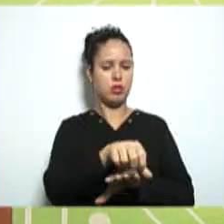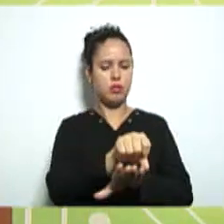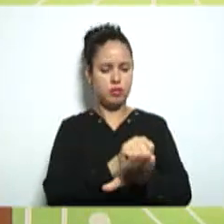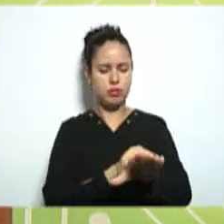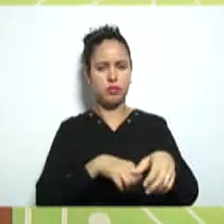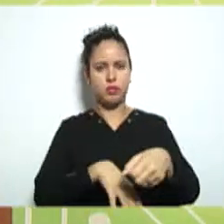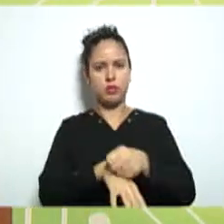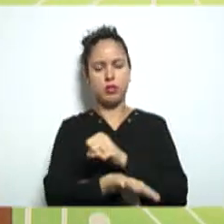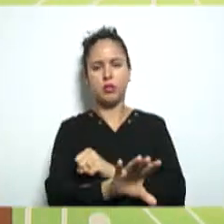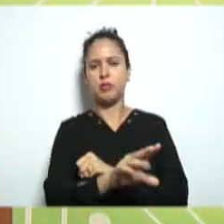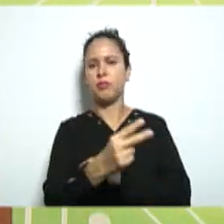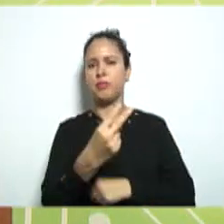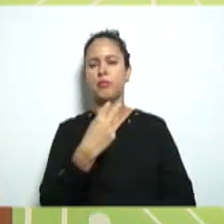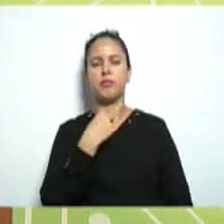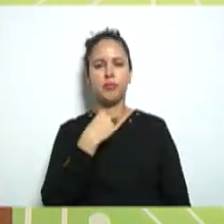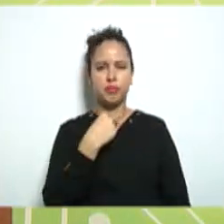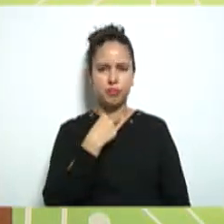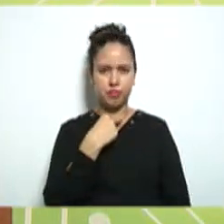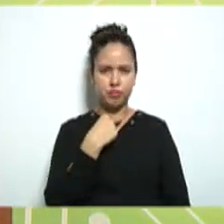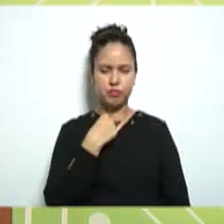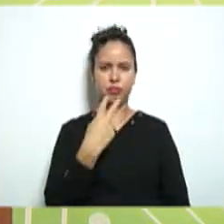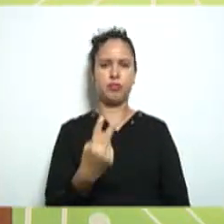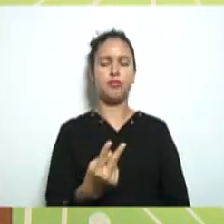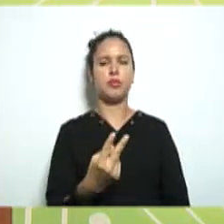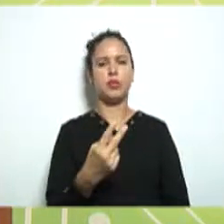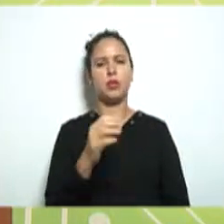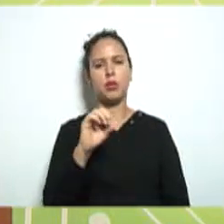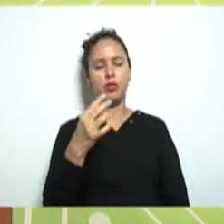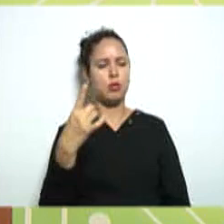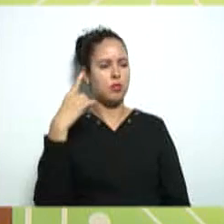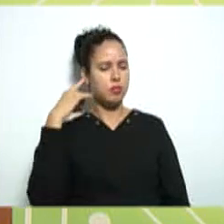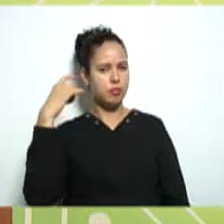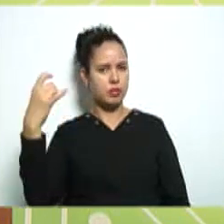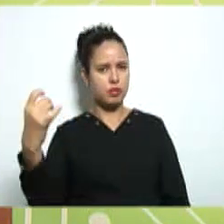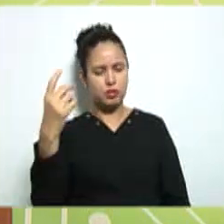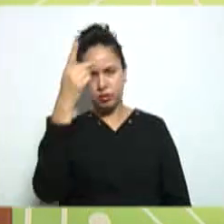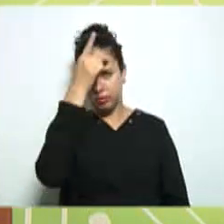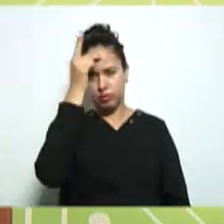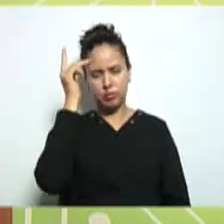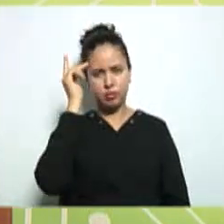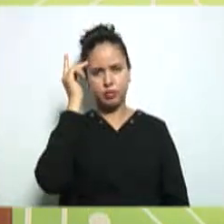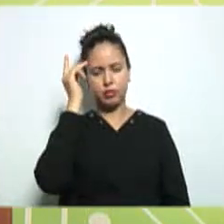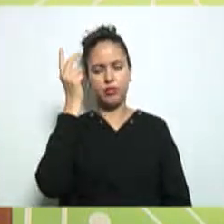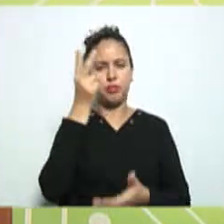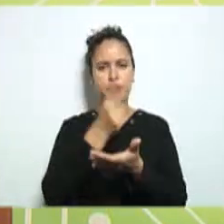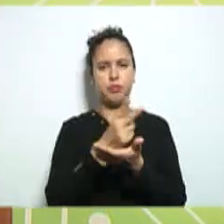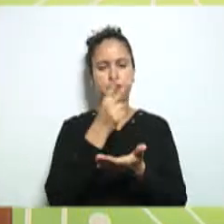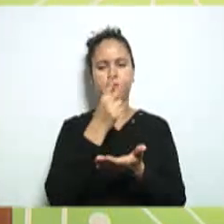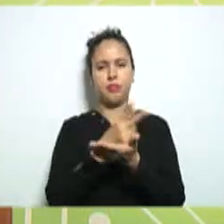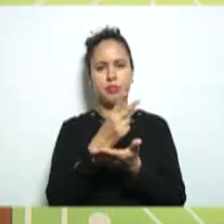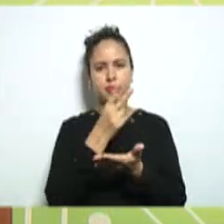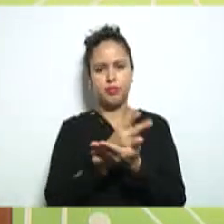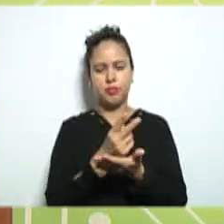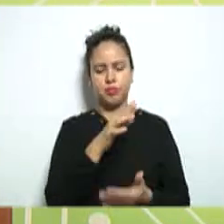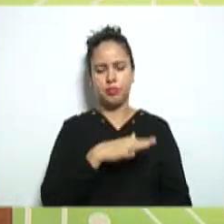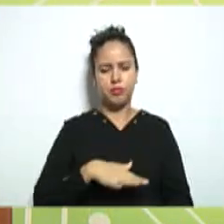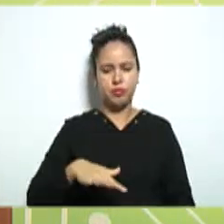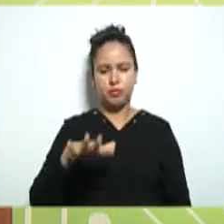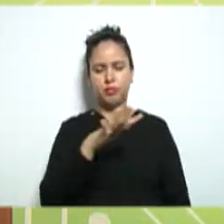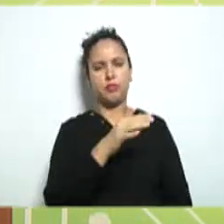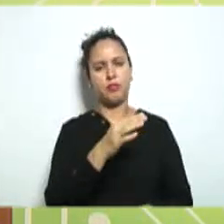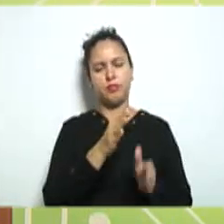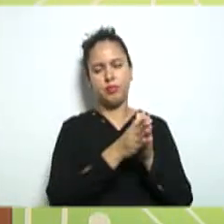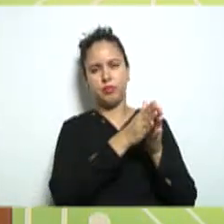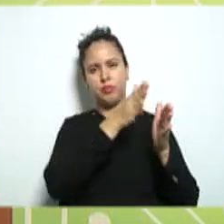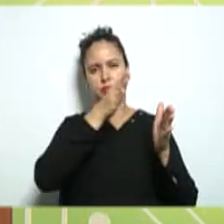adequados. Ou que tem muito ruído, é muito alto e a pessoa fica naquele ambiente durante um